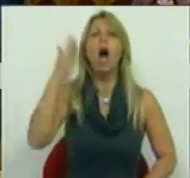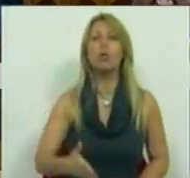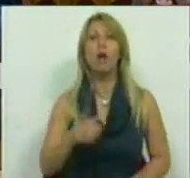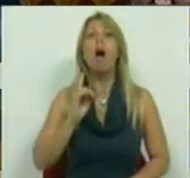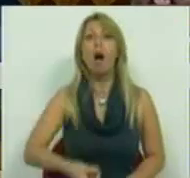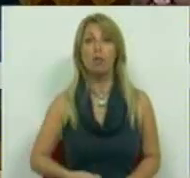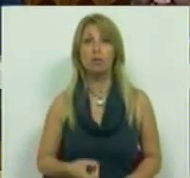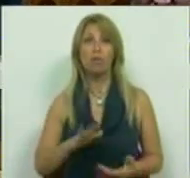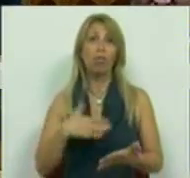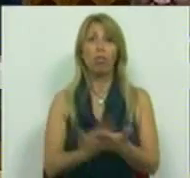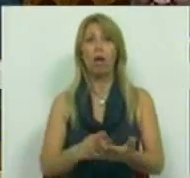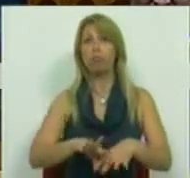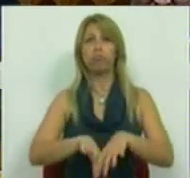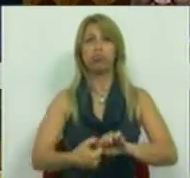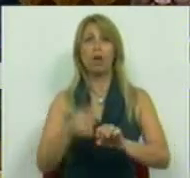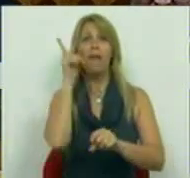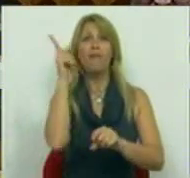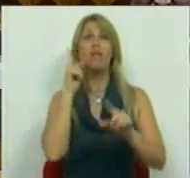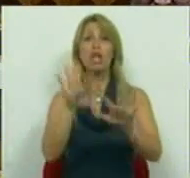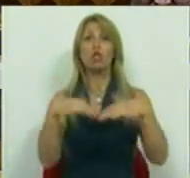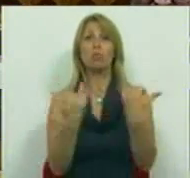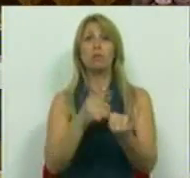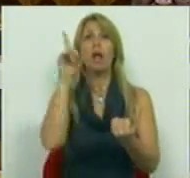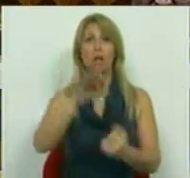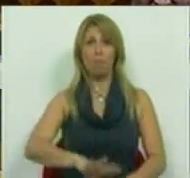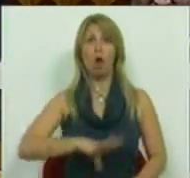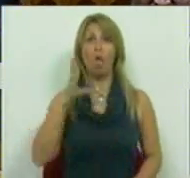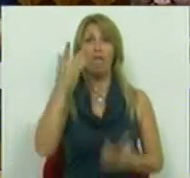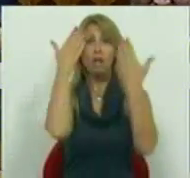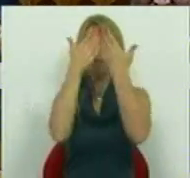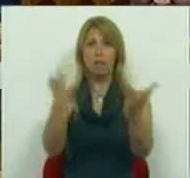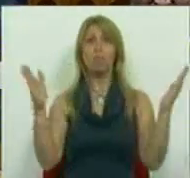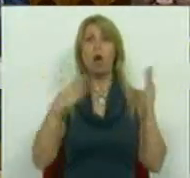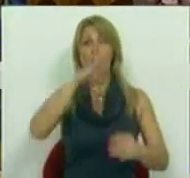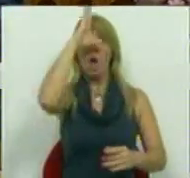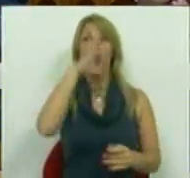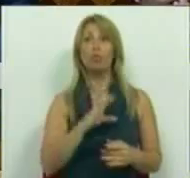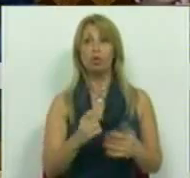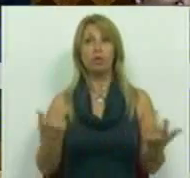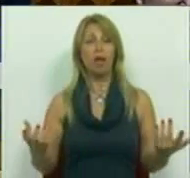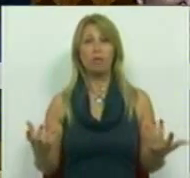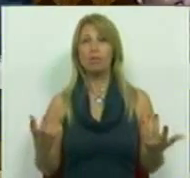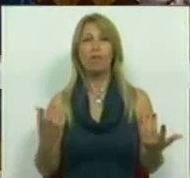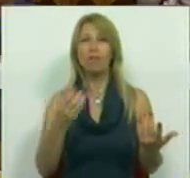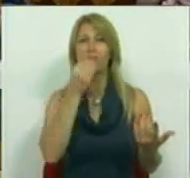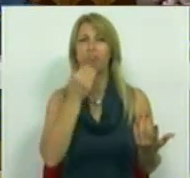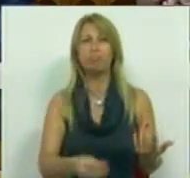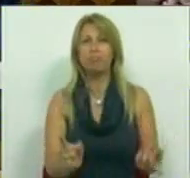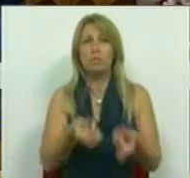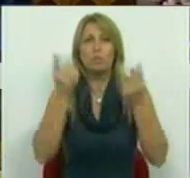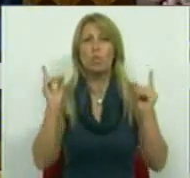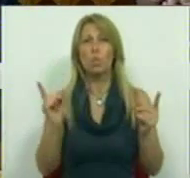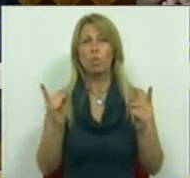vida social e a confiança democrática dos Estados, que mergulham na insensatez e na falta